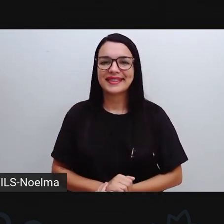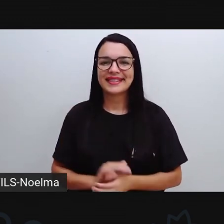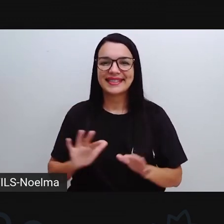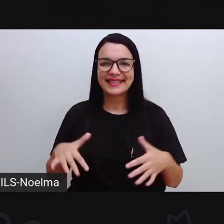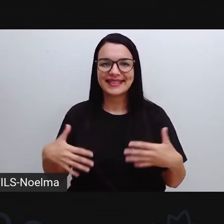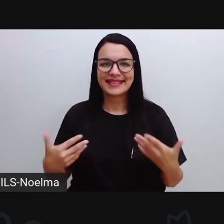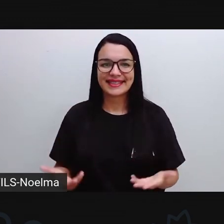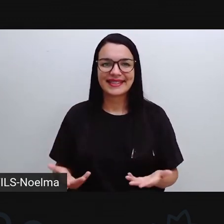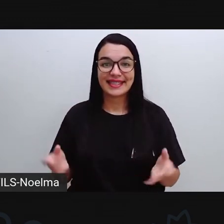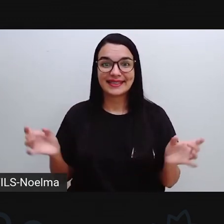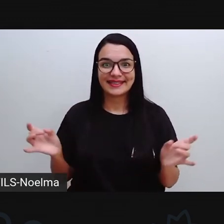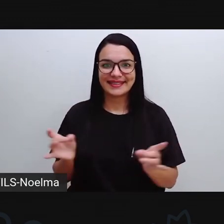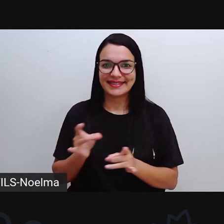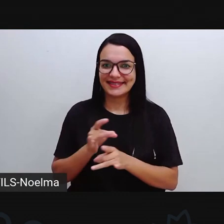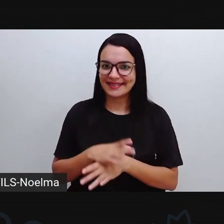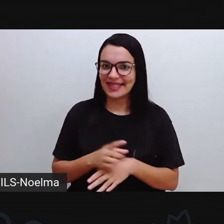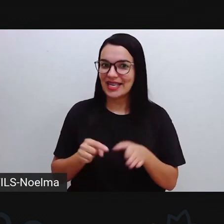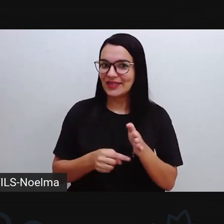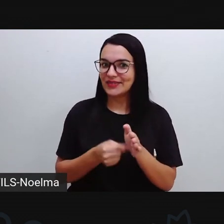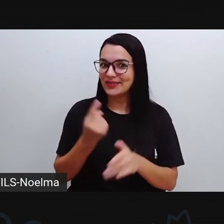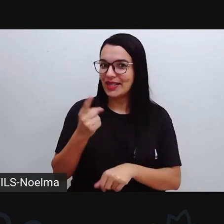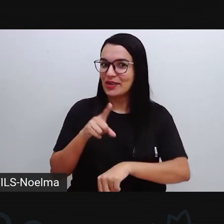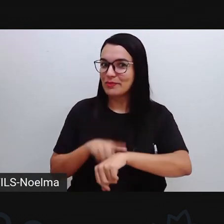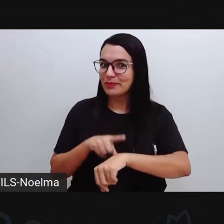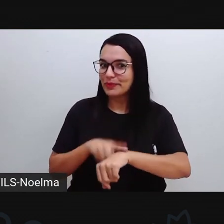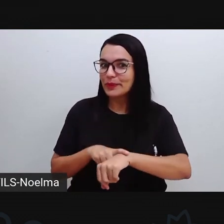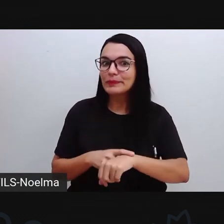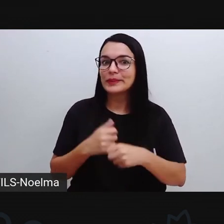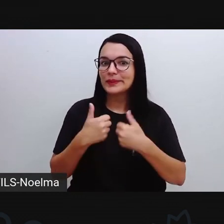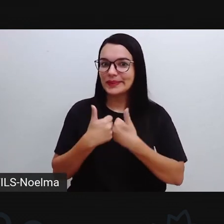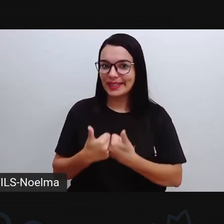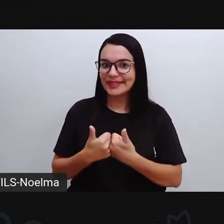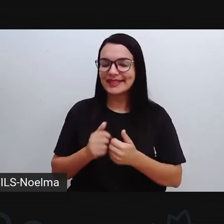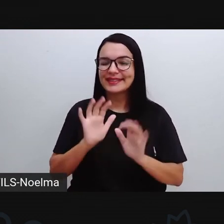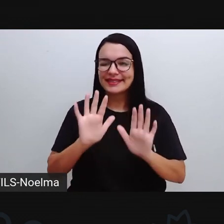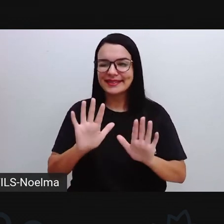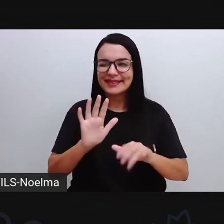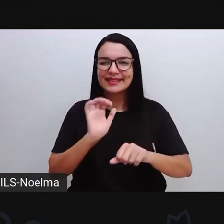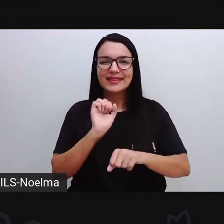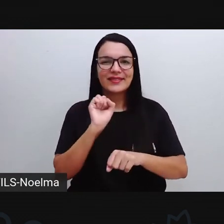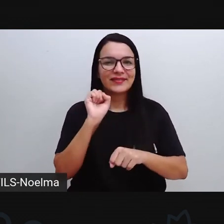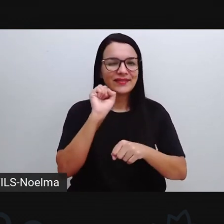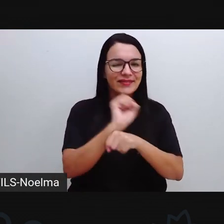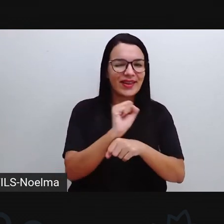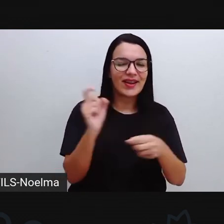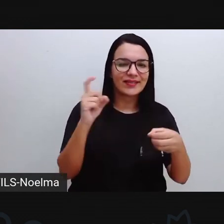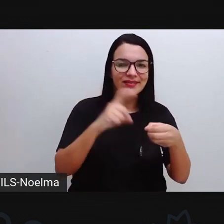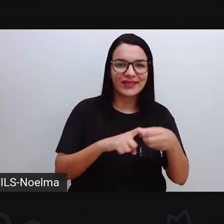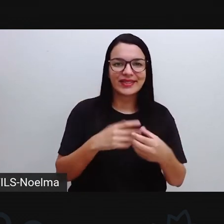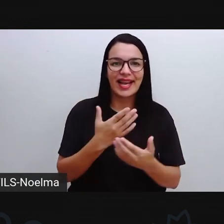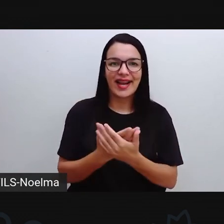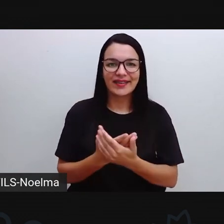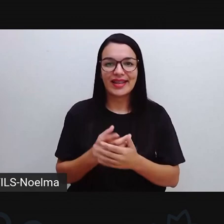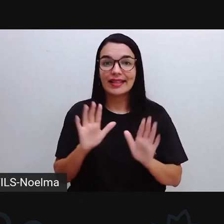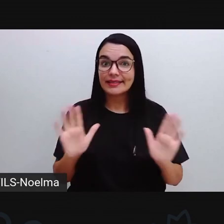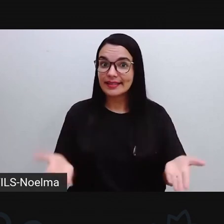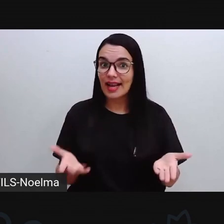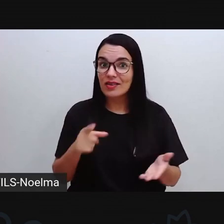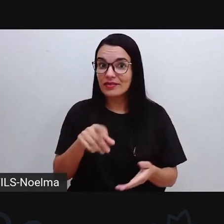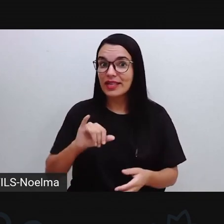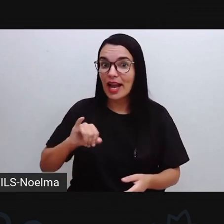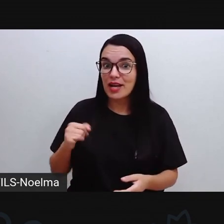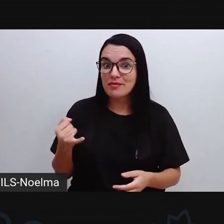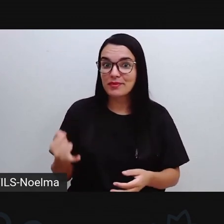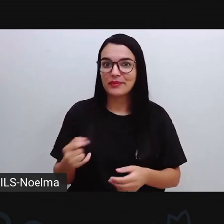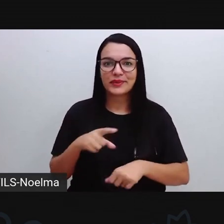gente, agora vai encerrando o nosso primeiro momento, mas daqui a pouquinho a gente volta com mais uma aula. Então, já aproveite aí